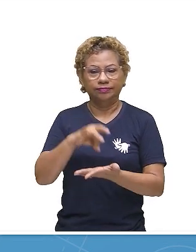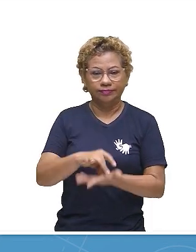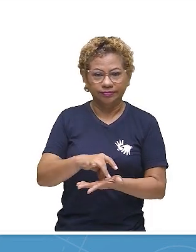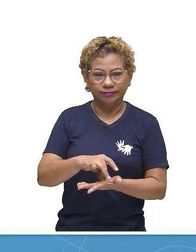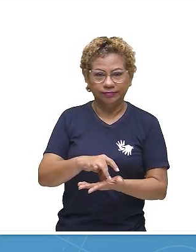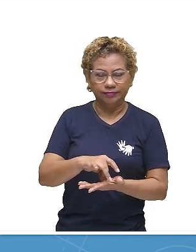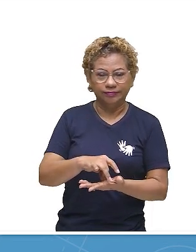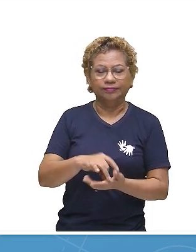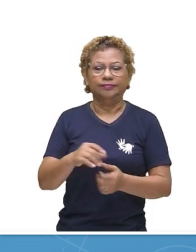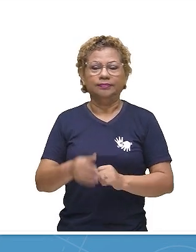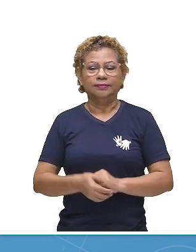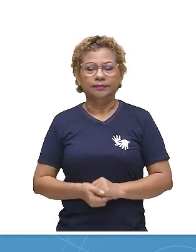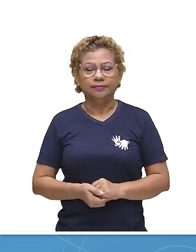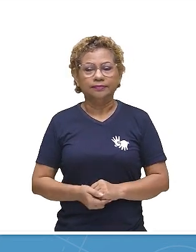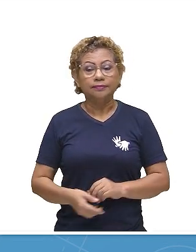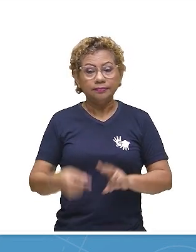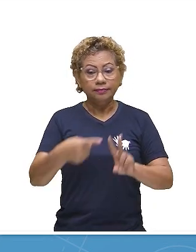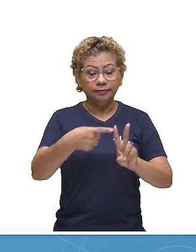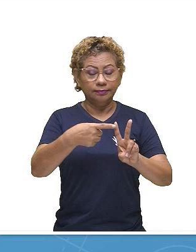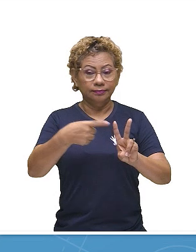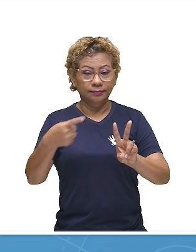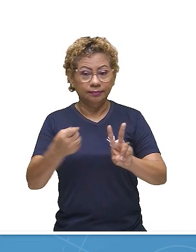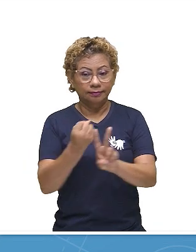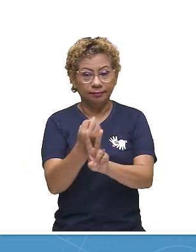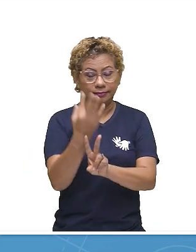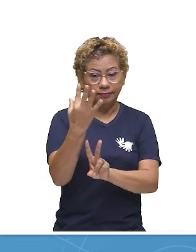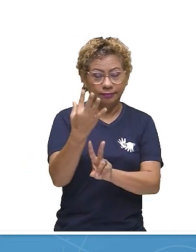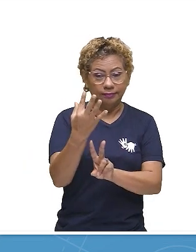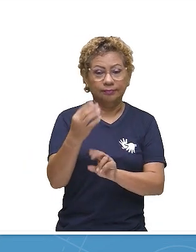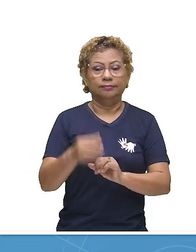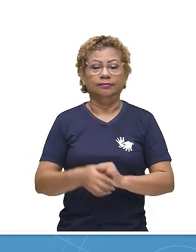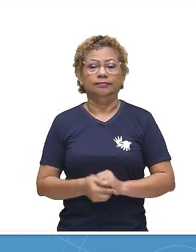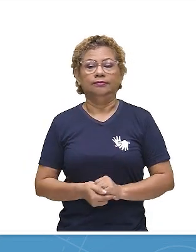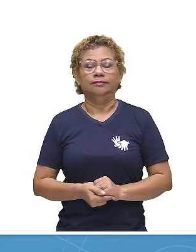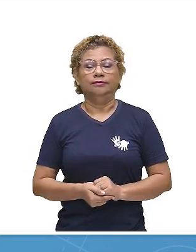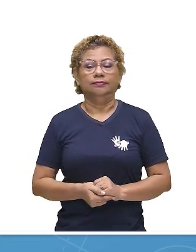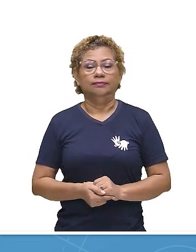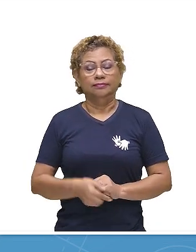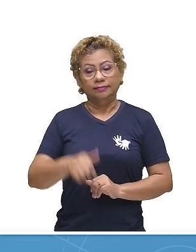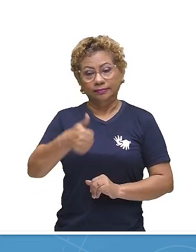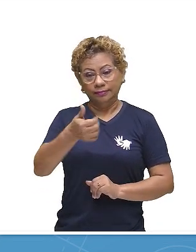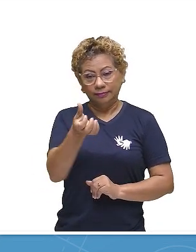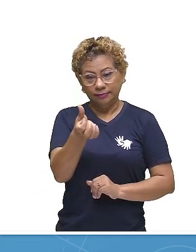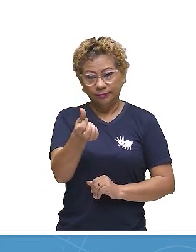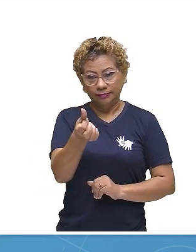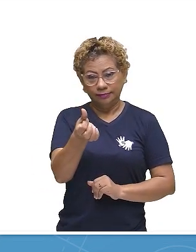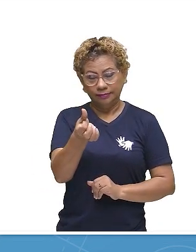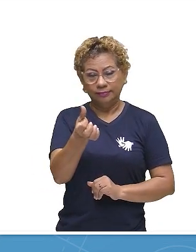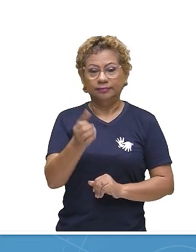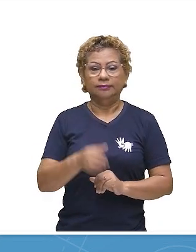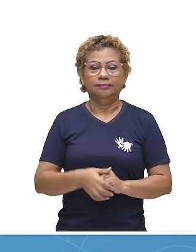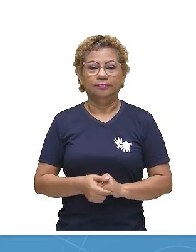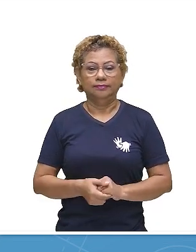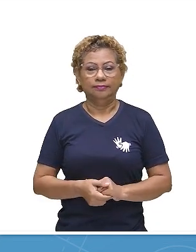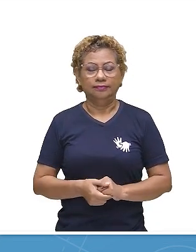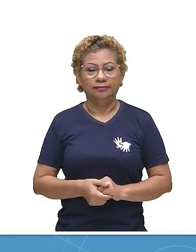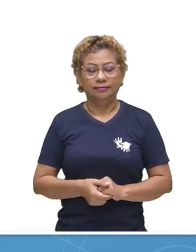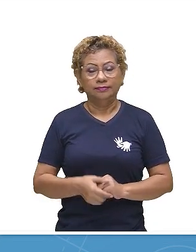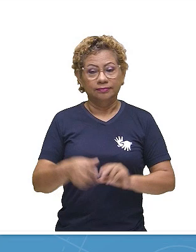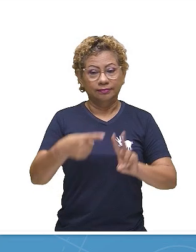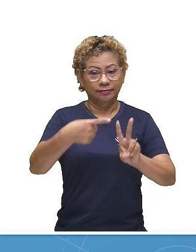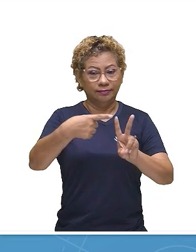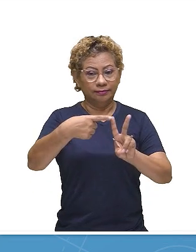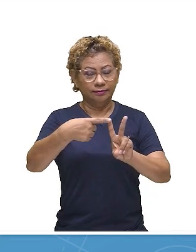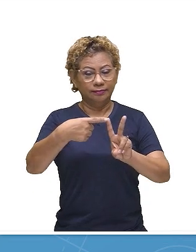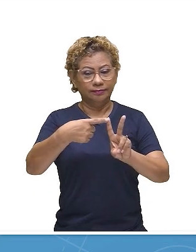a 16. Esse número é representado por raiz de 16 e chama-se raiz quadrada